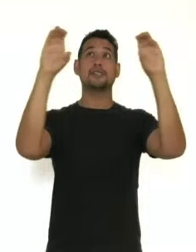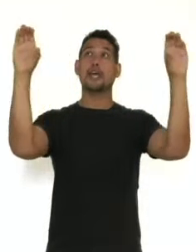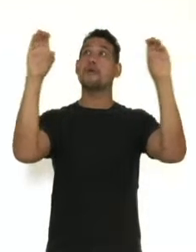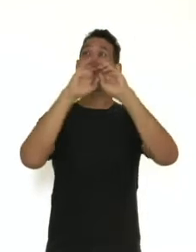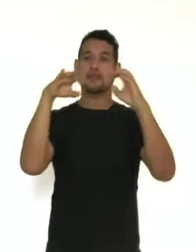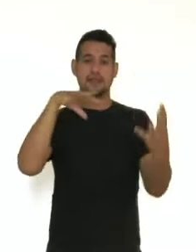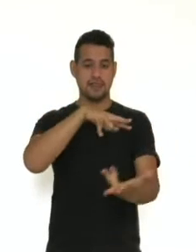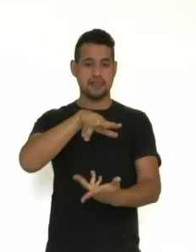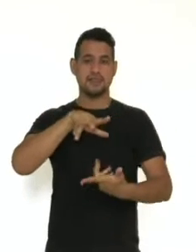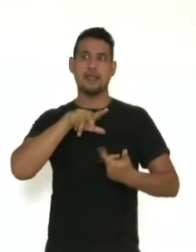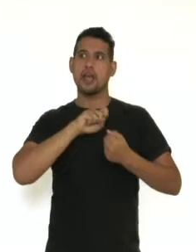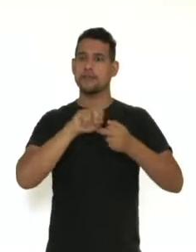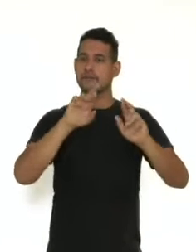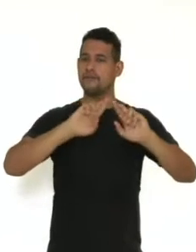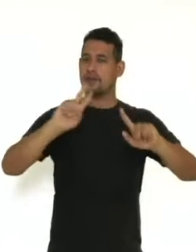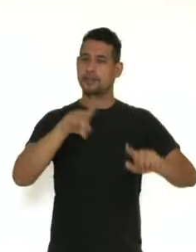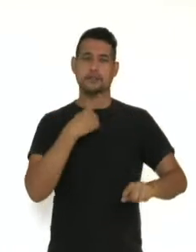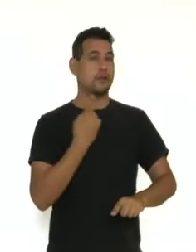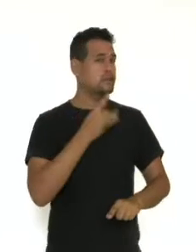sonha a nossa filosofia?